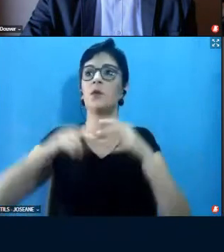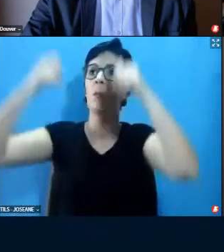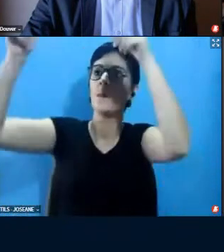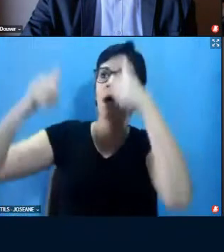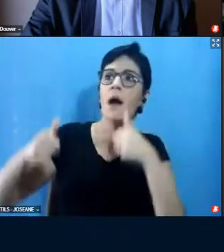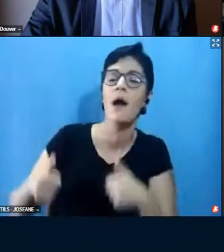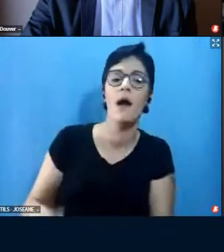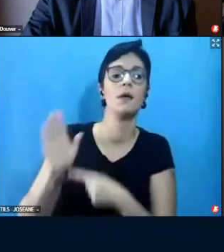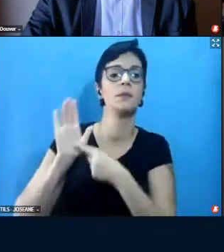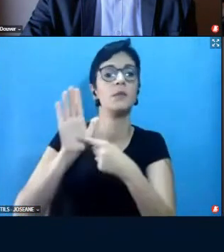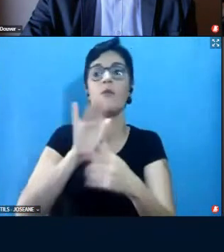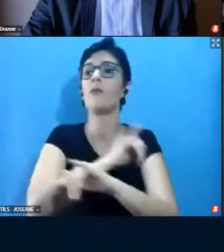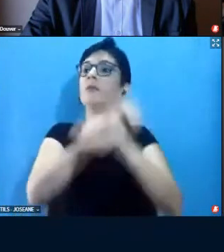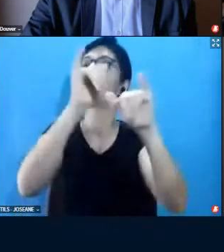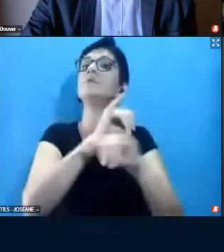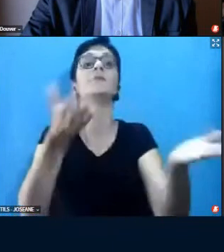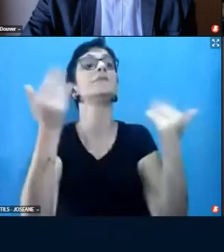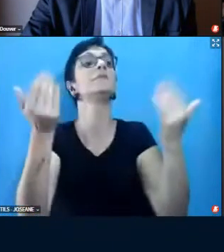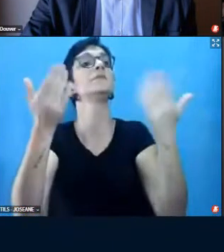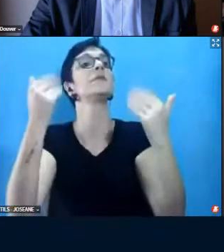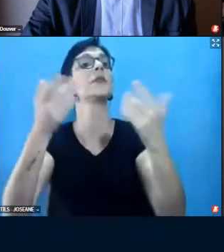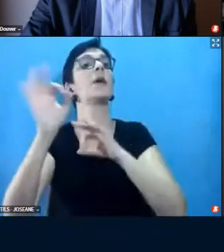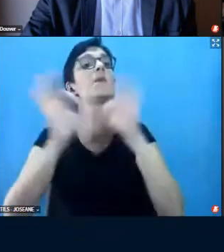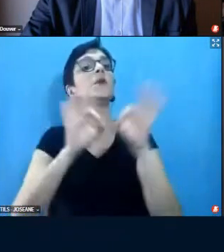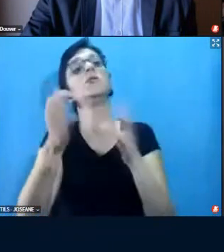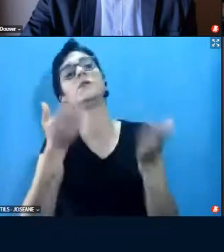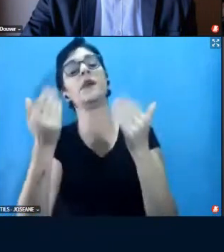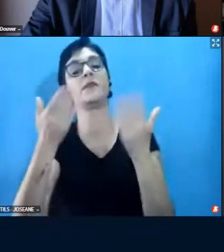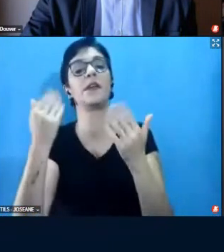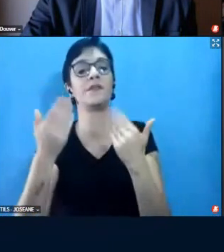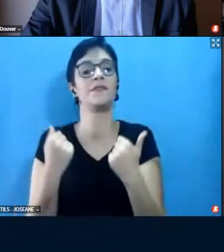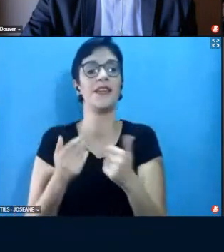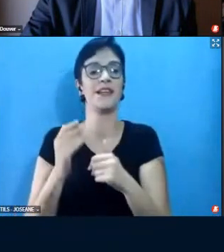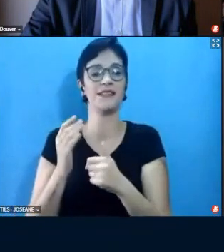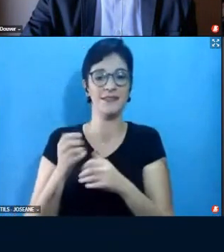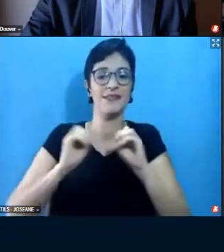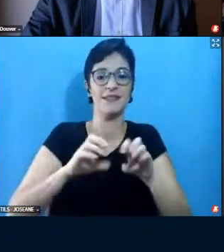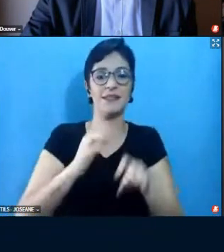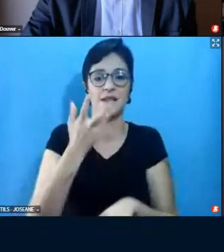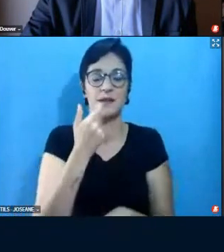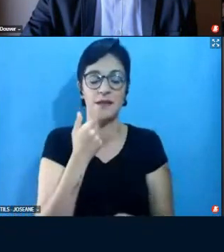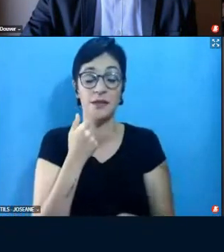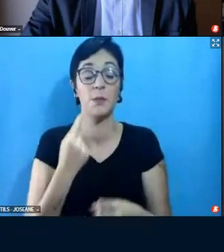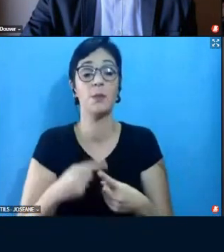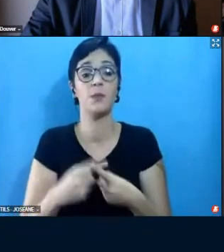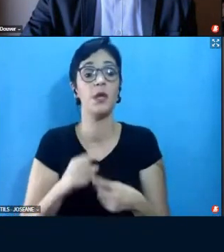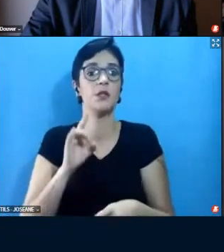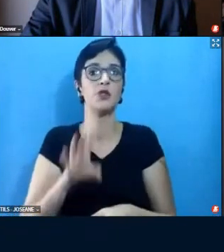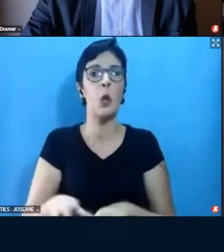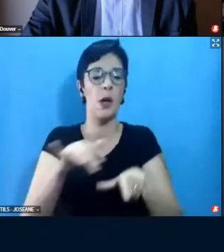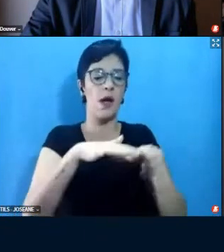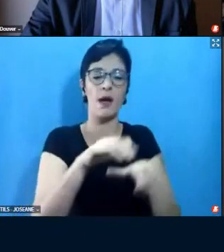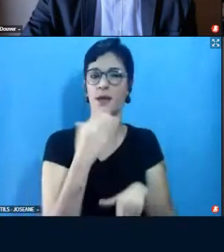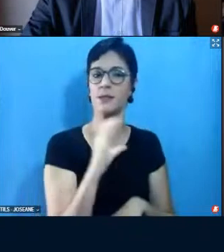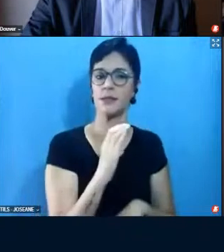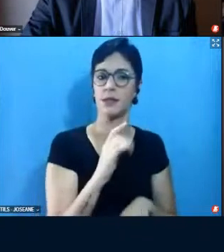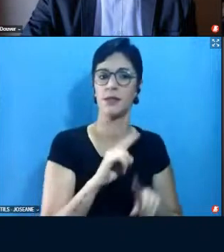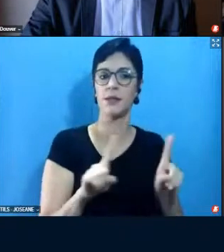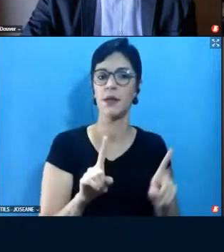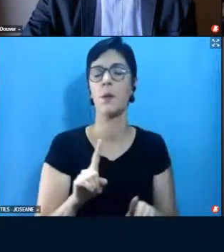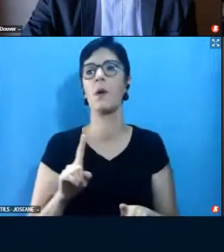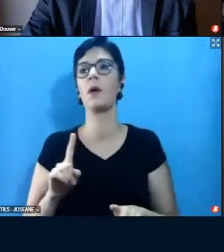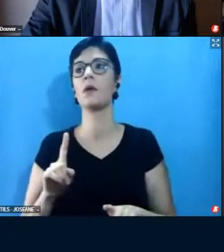também que quisessem e ensinar as crianças, né? Porque principalmente no espaço ciência, não apenas nós do curso de biotecnologia que